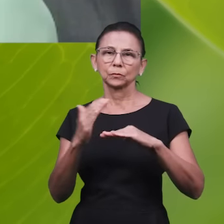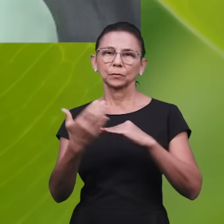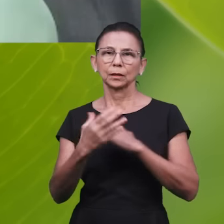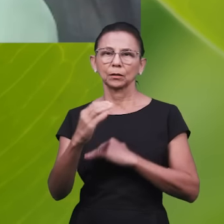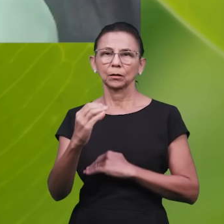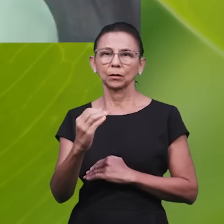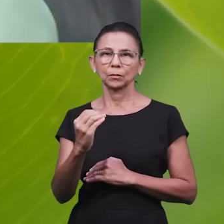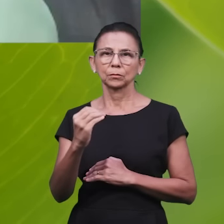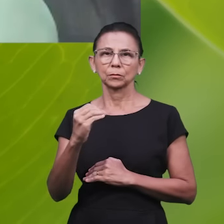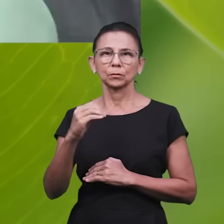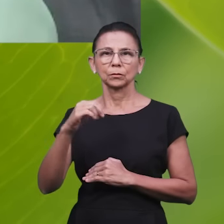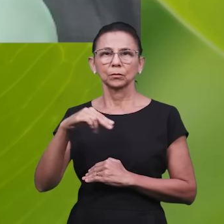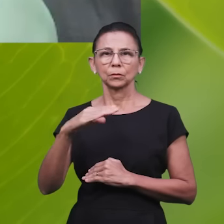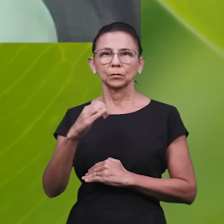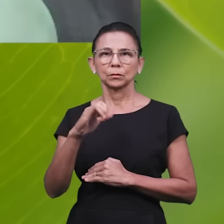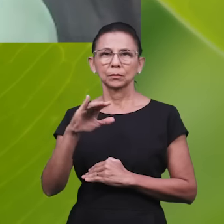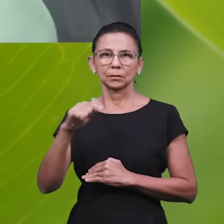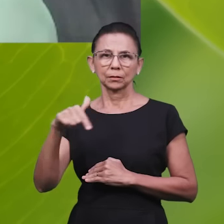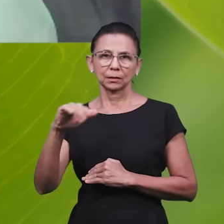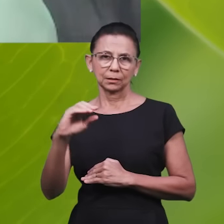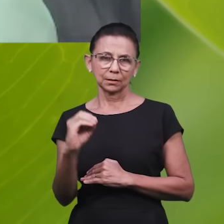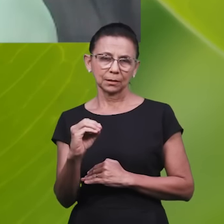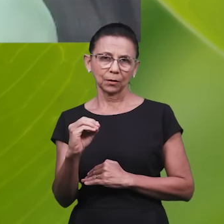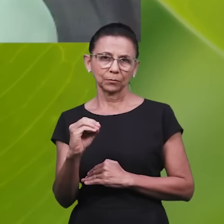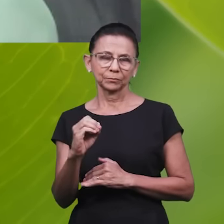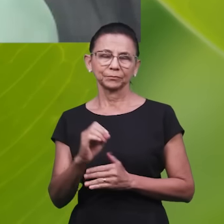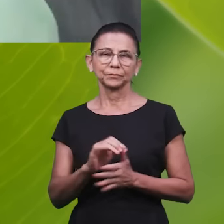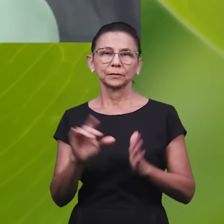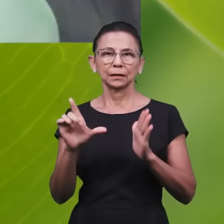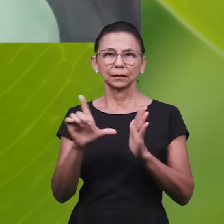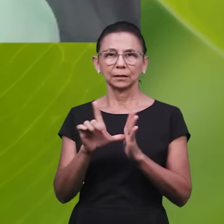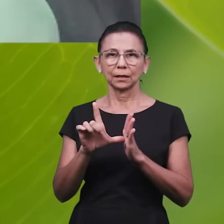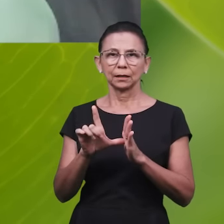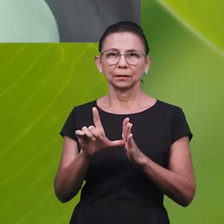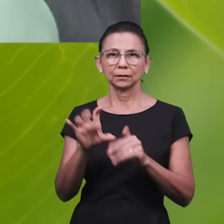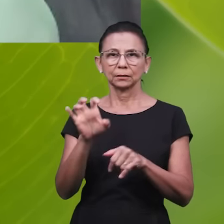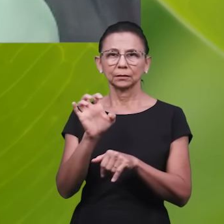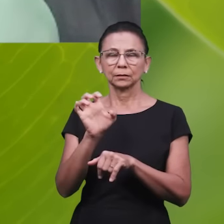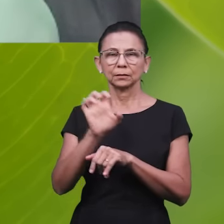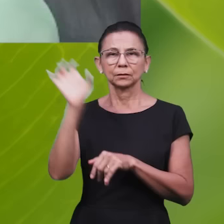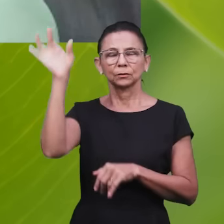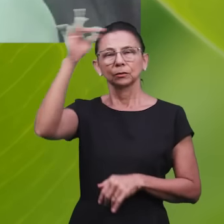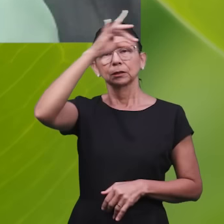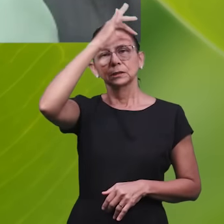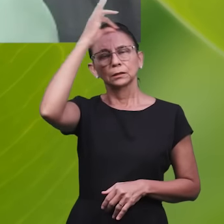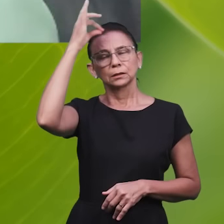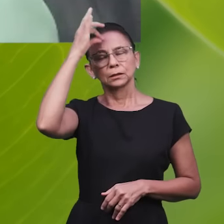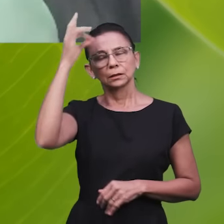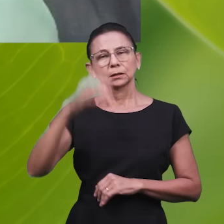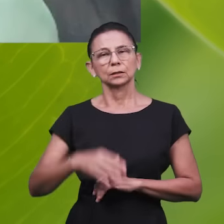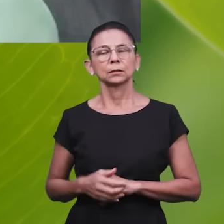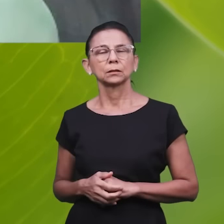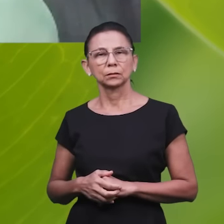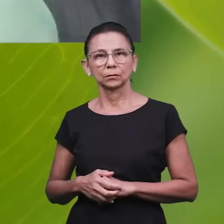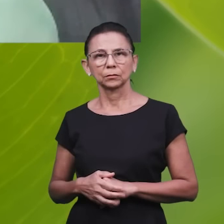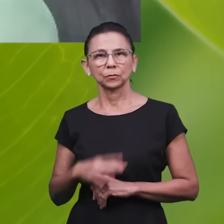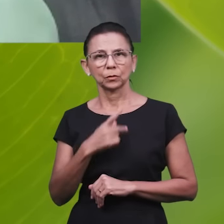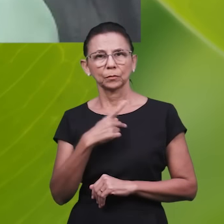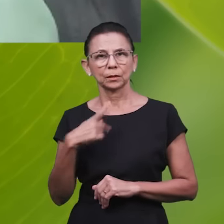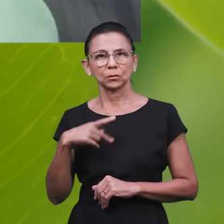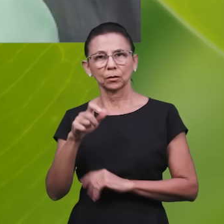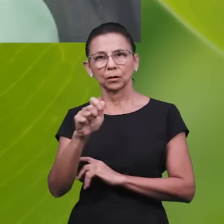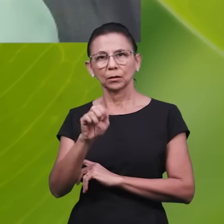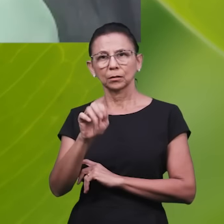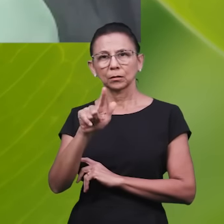Conceição, em Linhares, Espírito Santo, ministério do pastor Alex Demo.